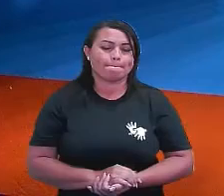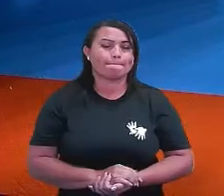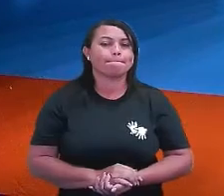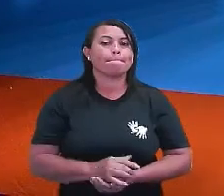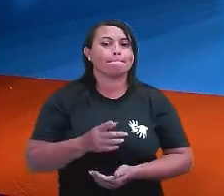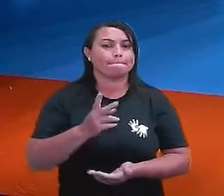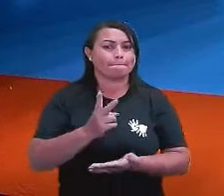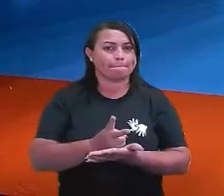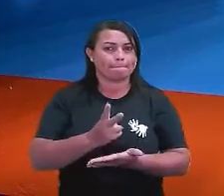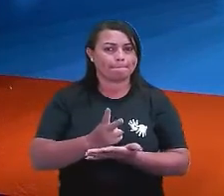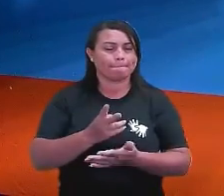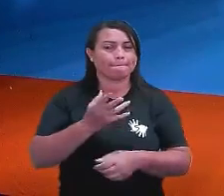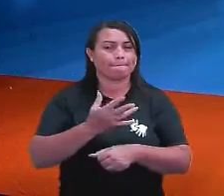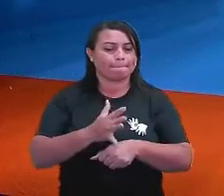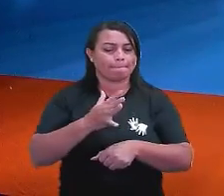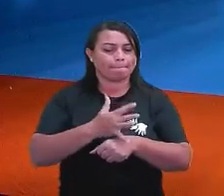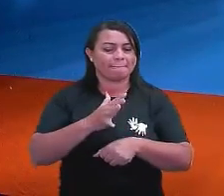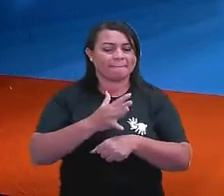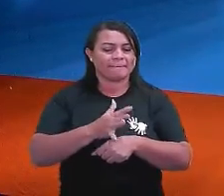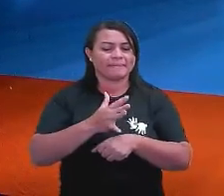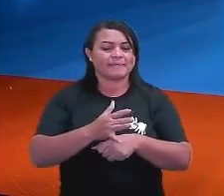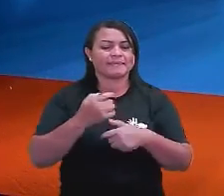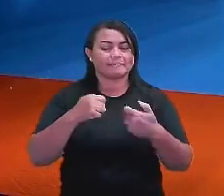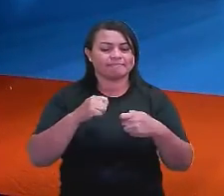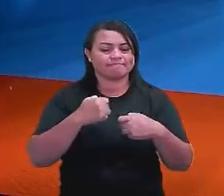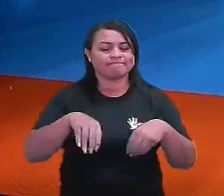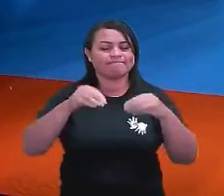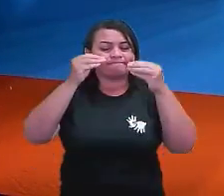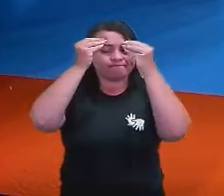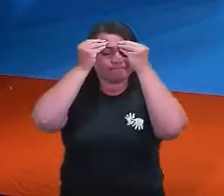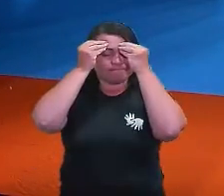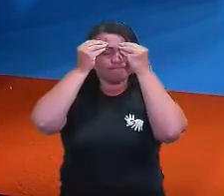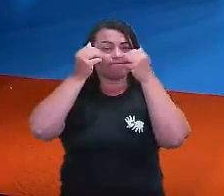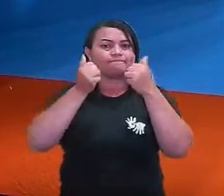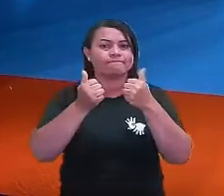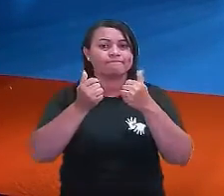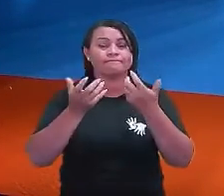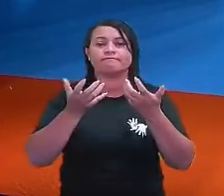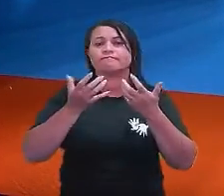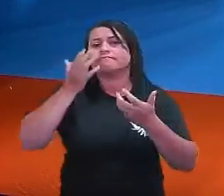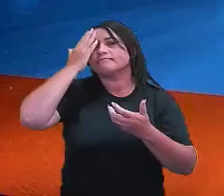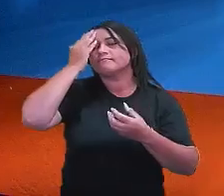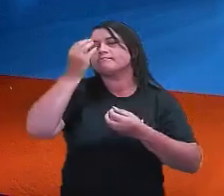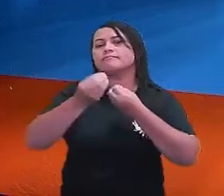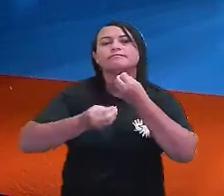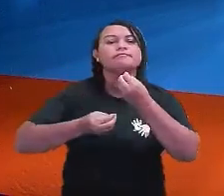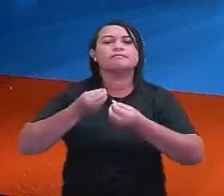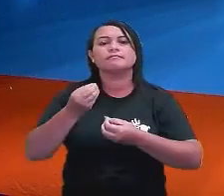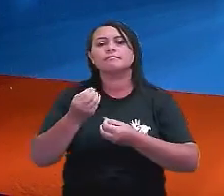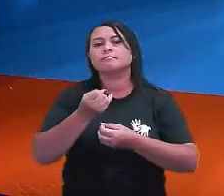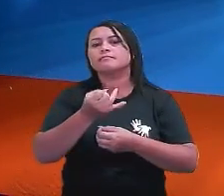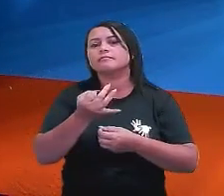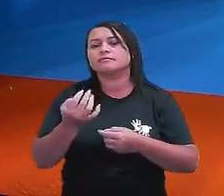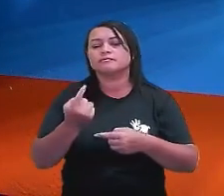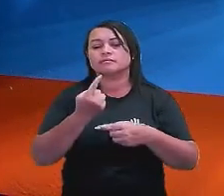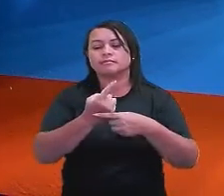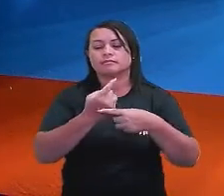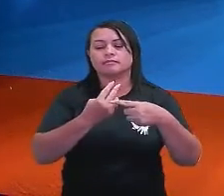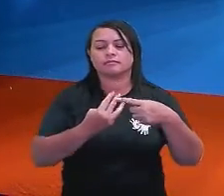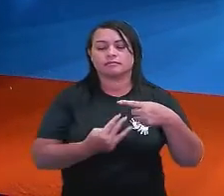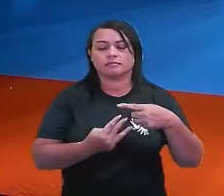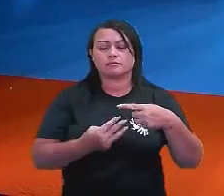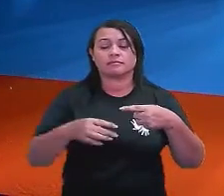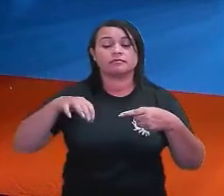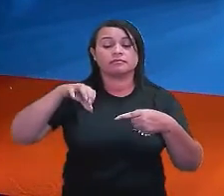Vamos continuar aí praticando, porque essa parte precisa ficar bem amarradinha. Eu quero saber agora quanto é 1/3